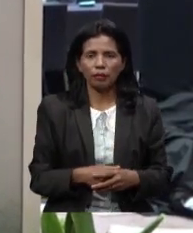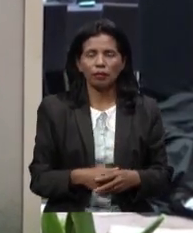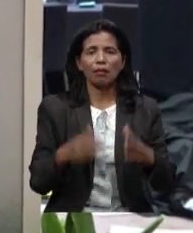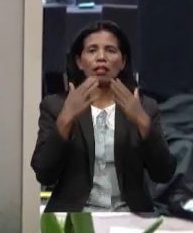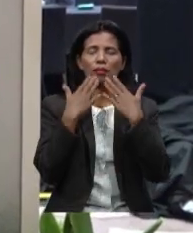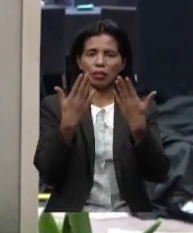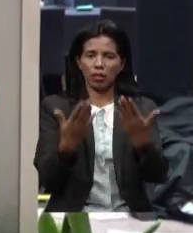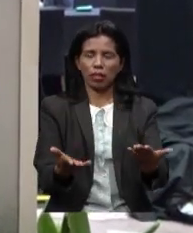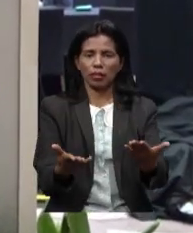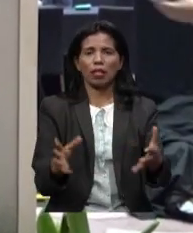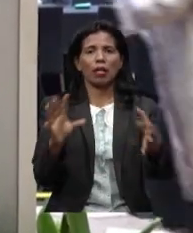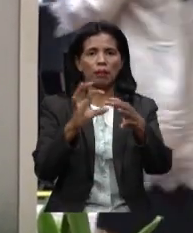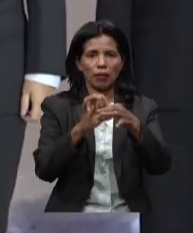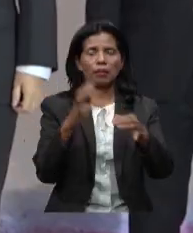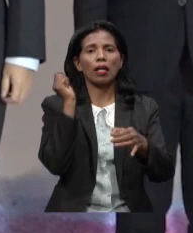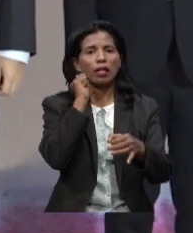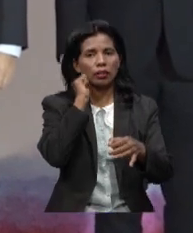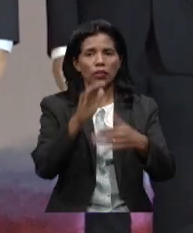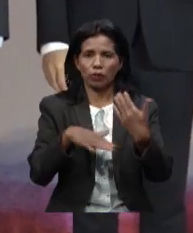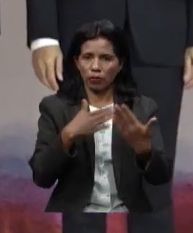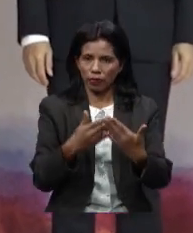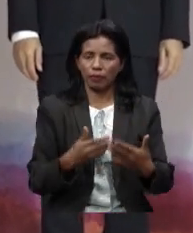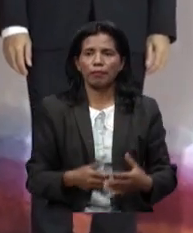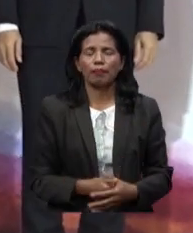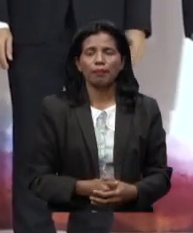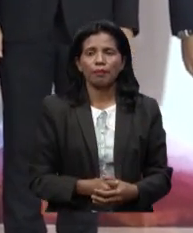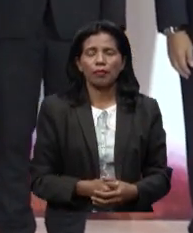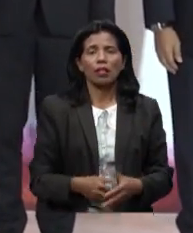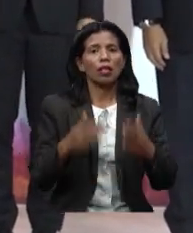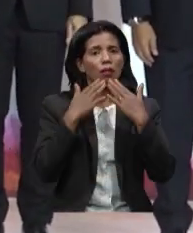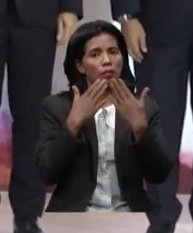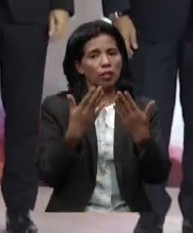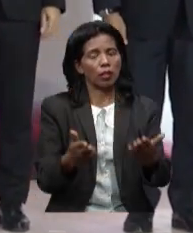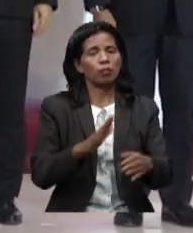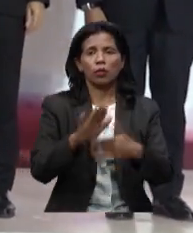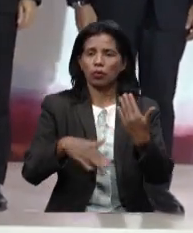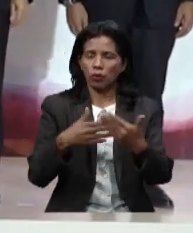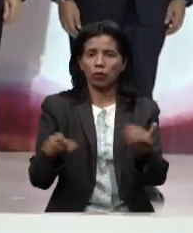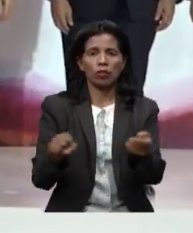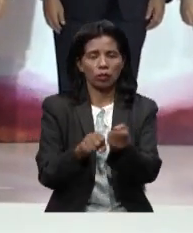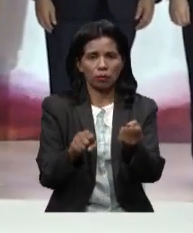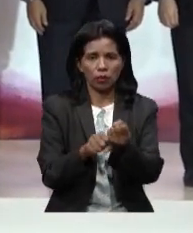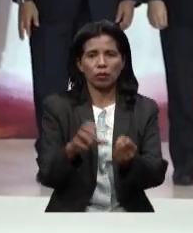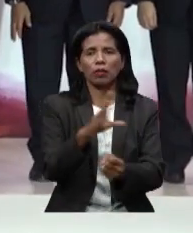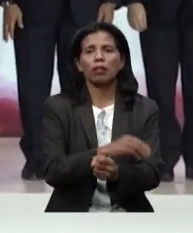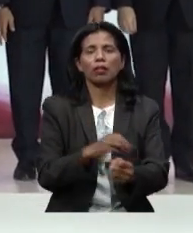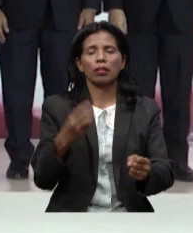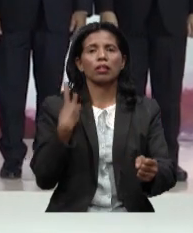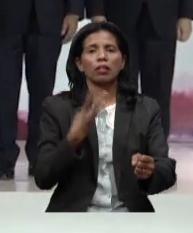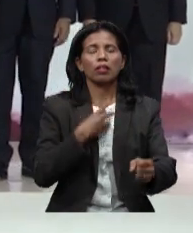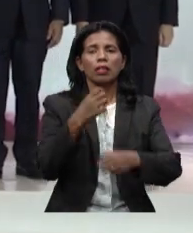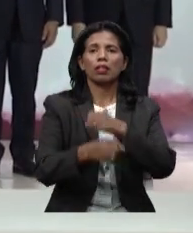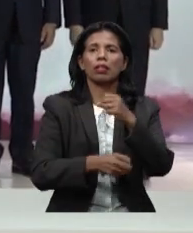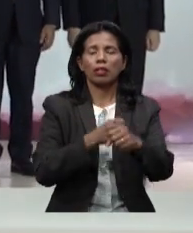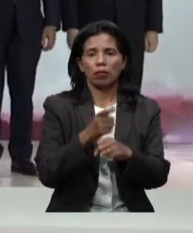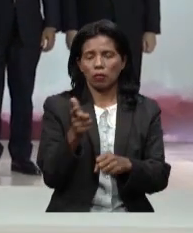agradece tebes ba membro ASEAN toma Calboa de Mos agradece ba parte hotu ni apoio toma durante nei no espera iha tinang riuroran